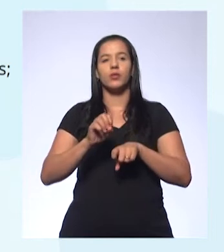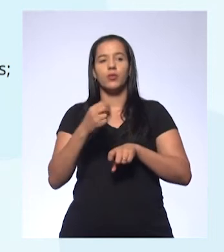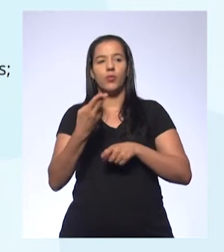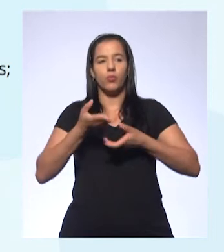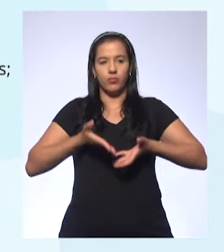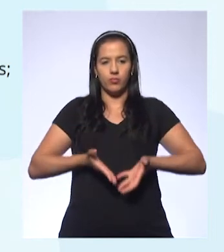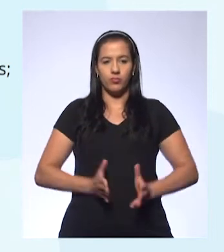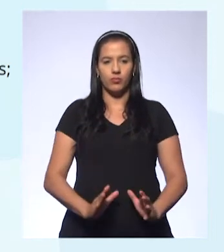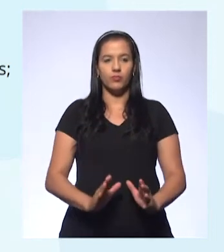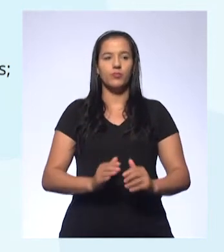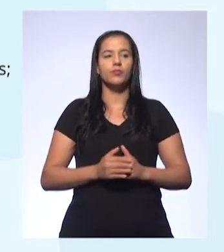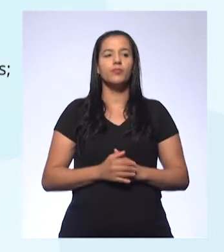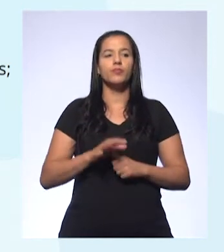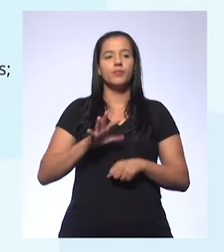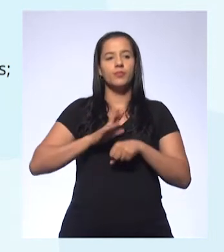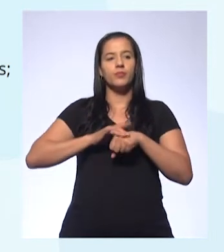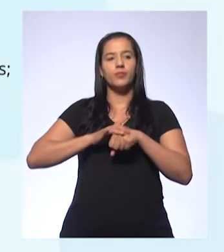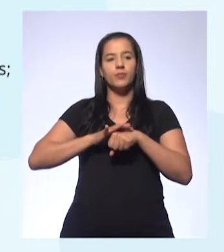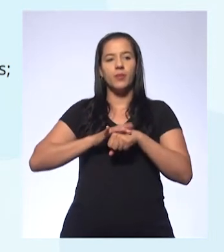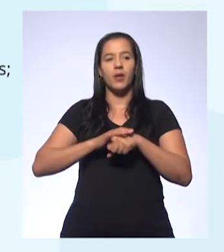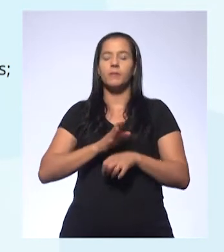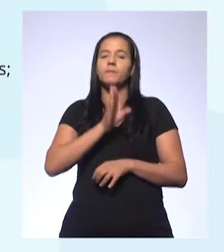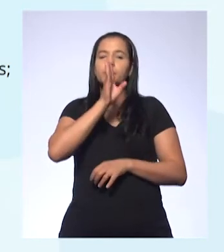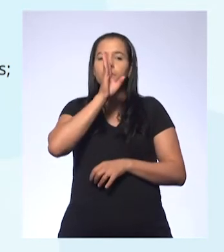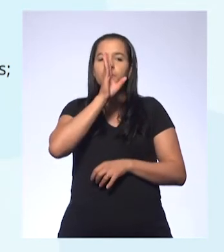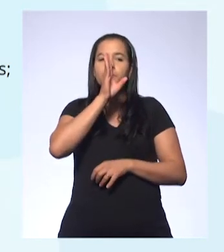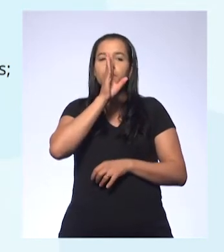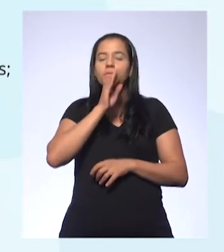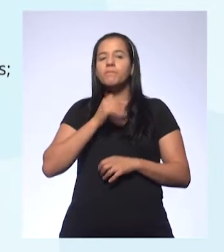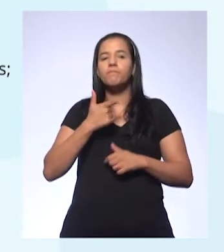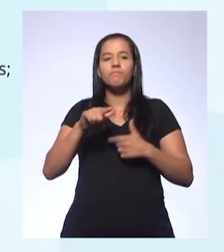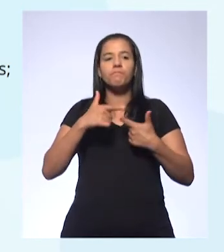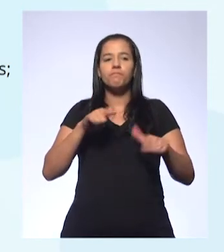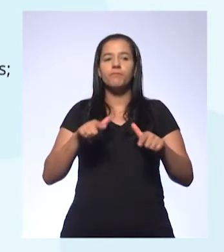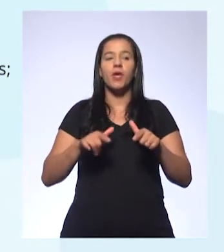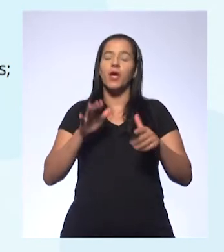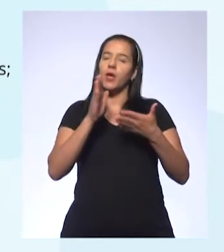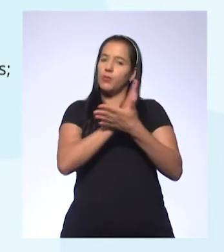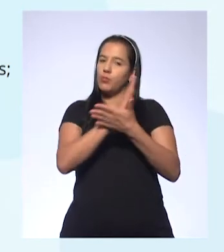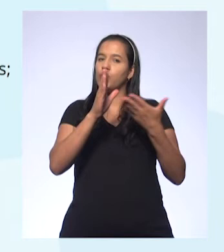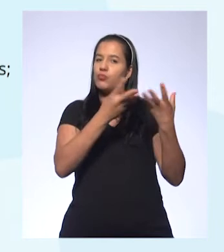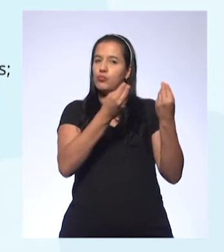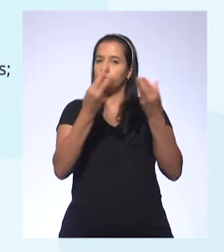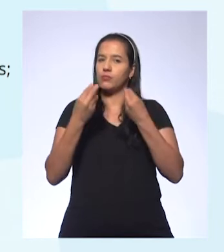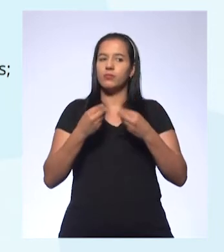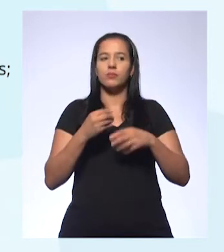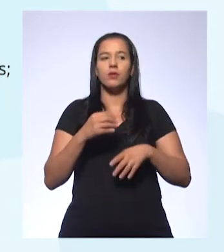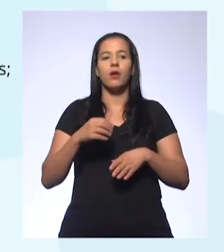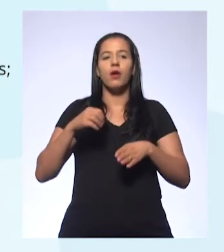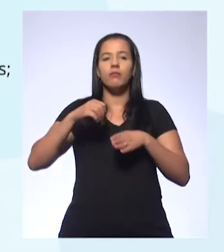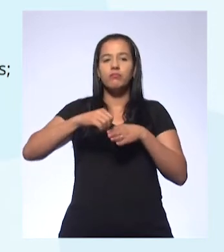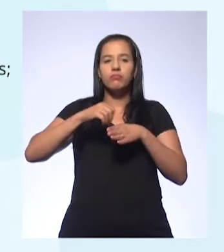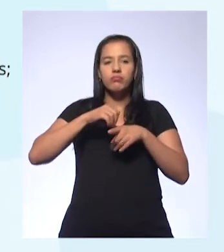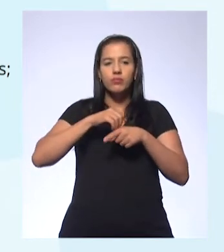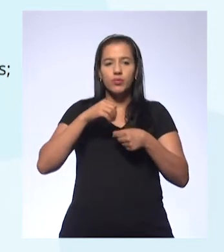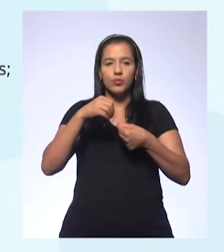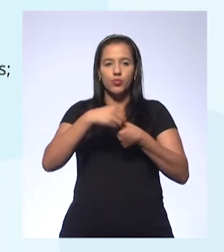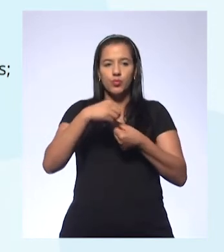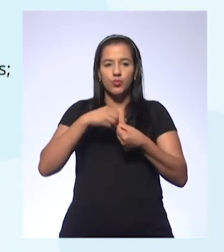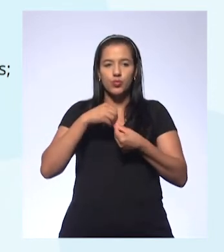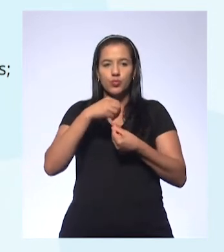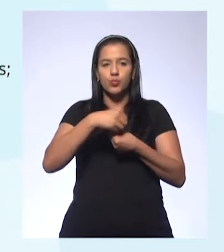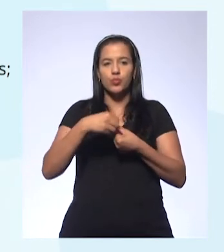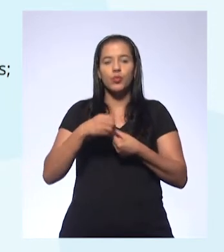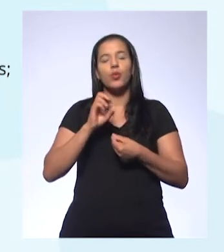parto. Sintoma assintomático na maioria das pessoas. Verrugas na região genital, no ânus